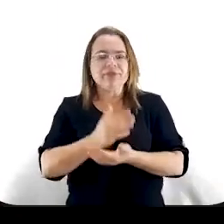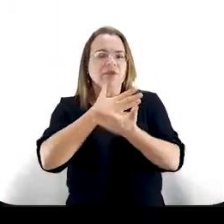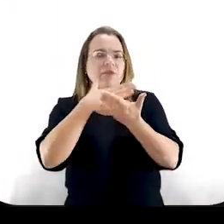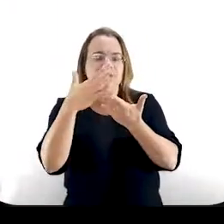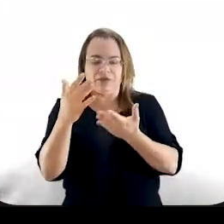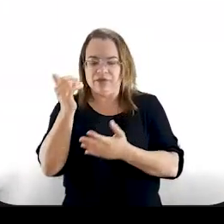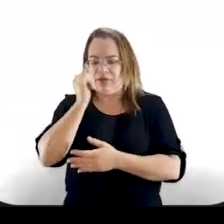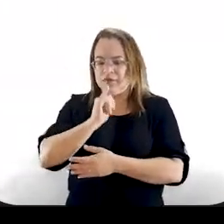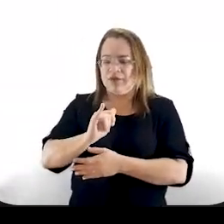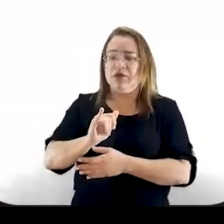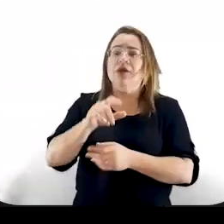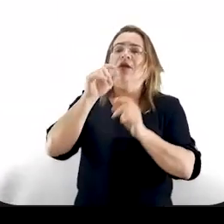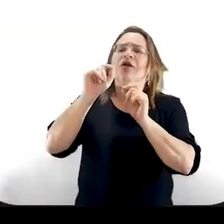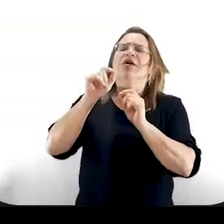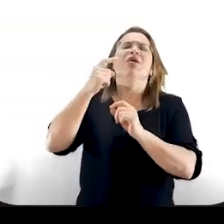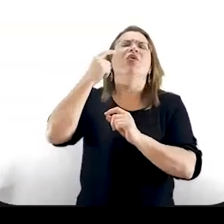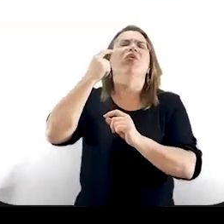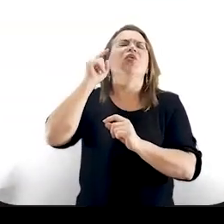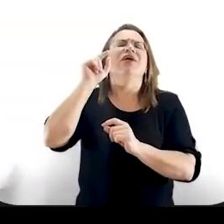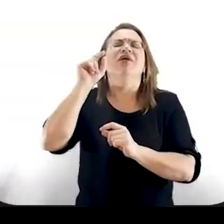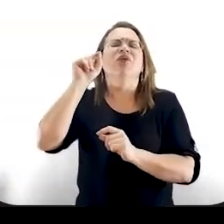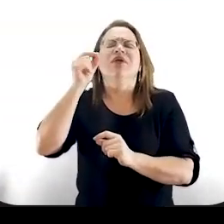começava a dizer assim. O quê, meu pai?